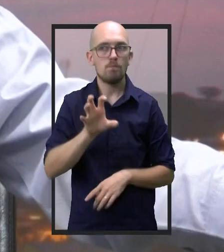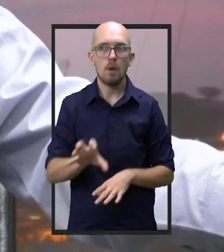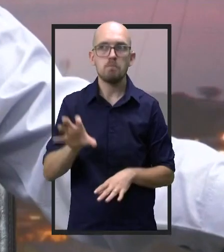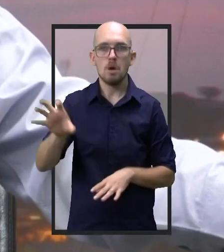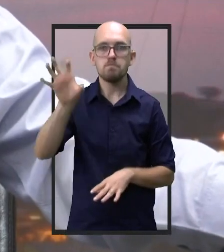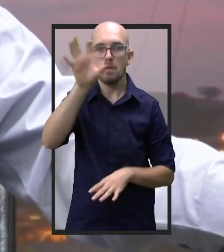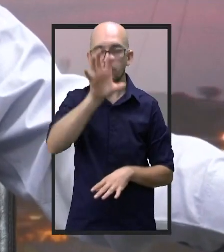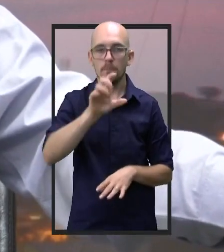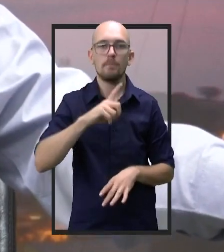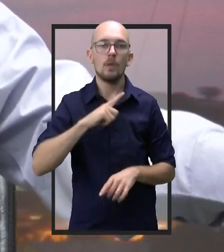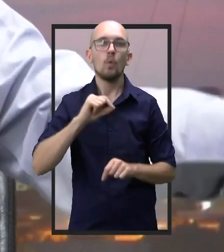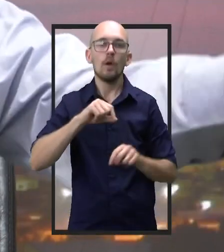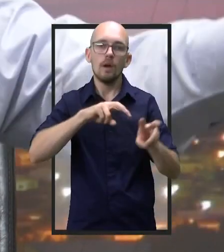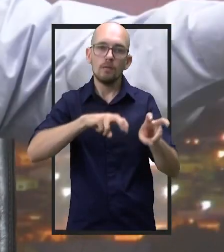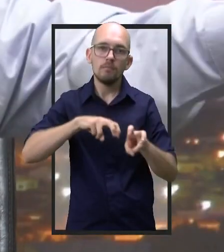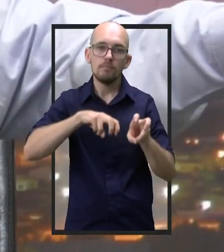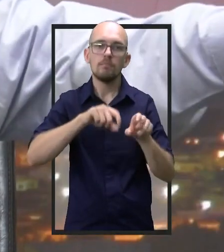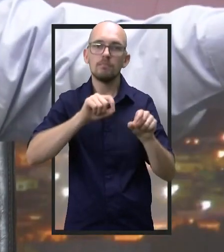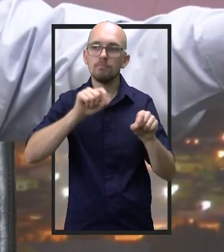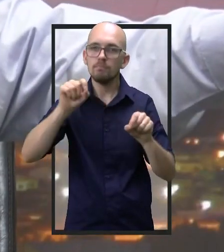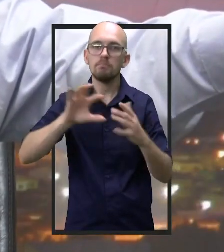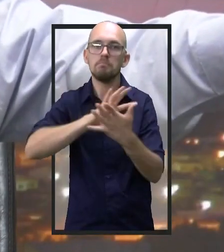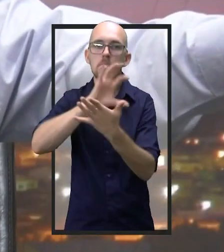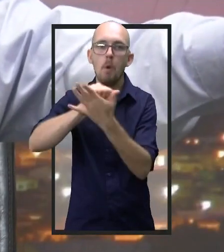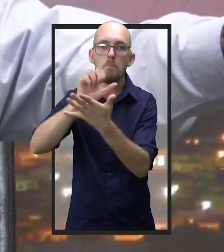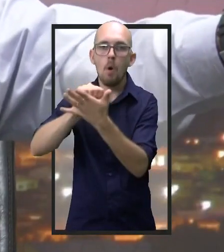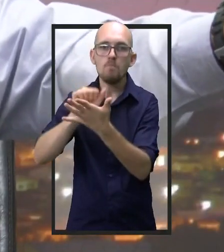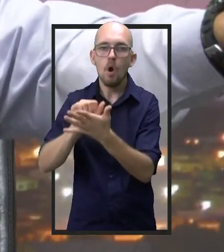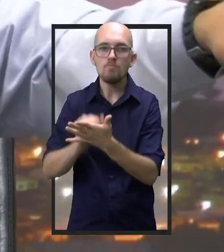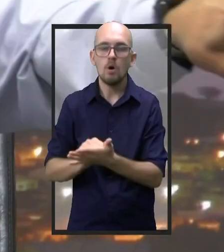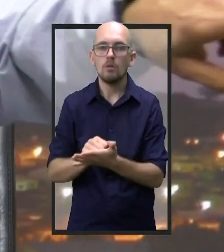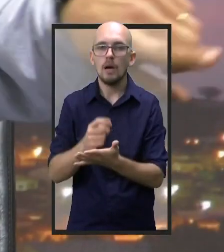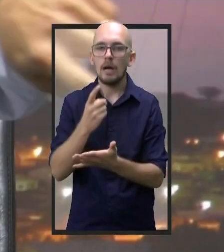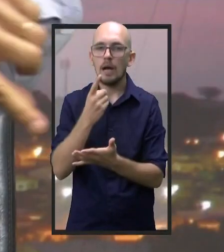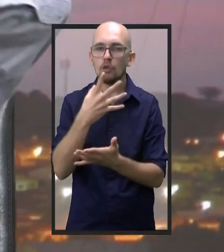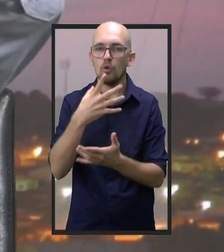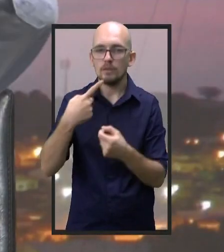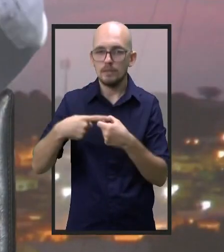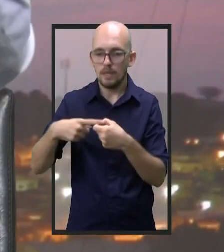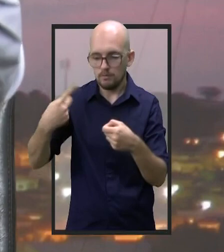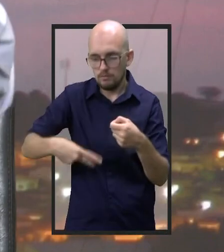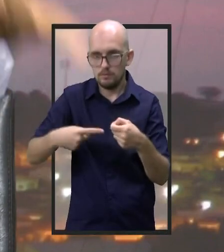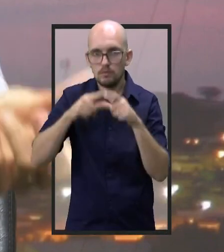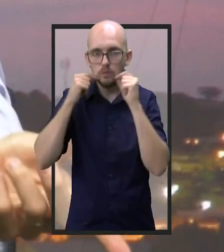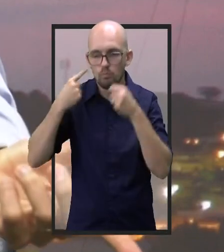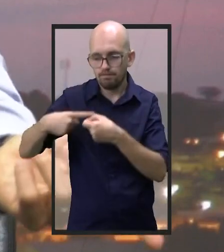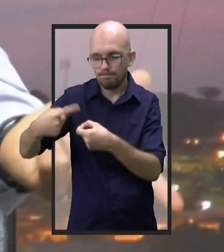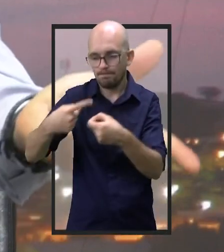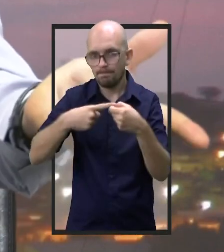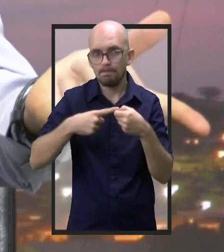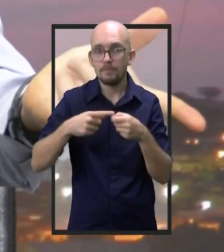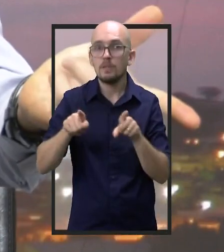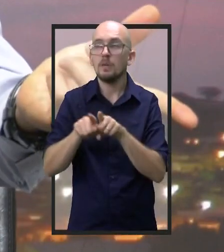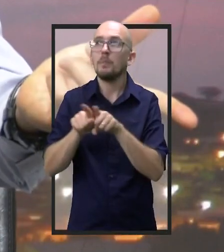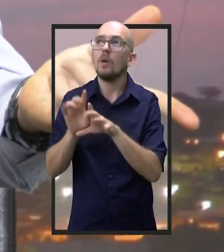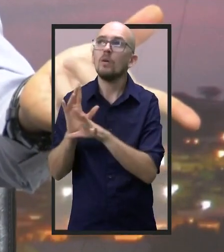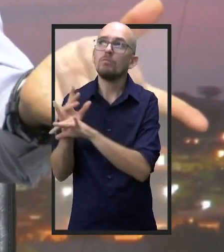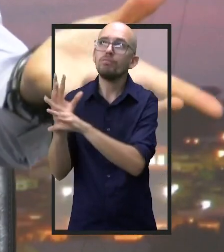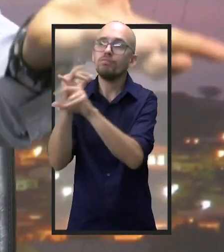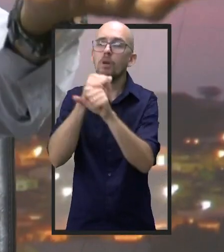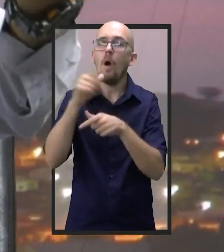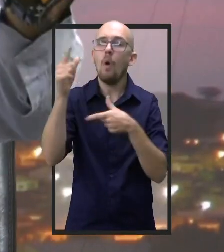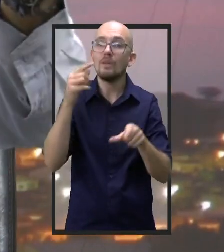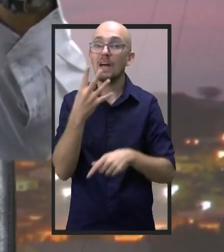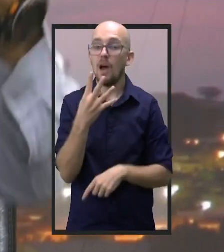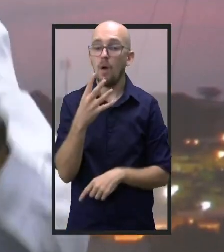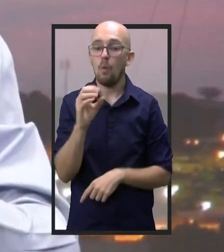nossos produtores daqui, das 14 cidades, como são 400 outras cidades. E